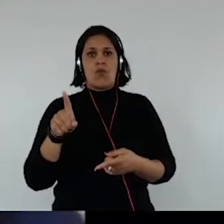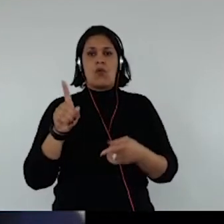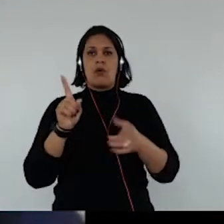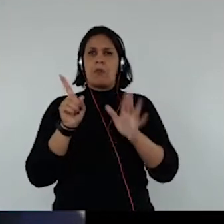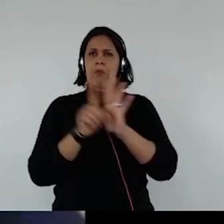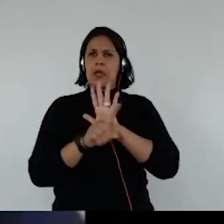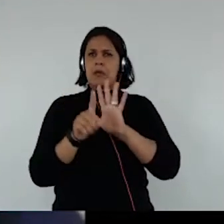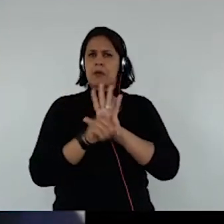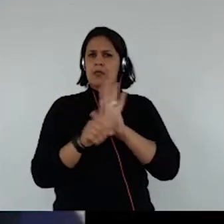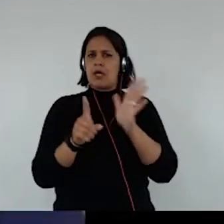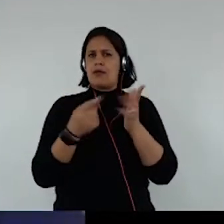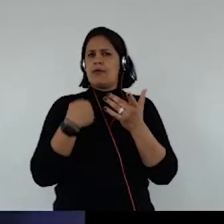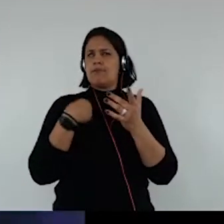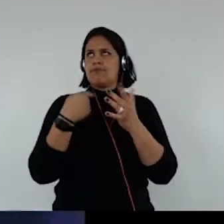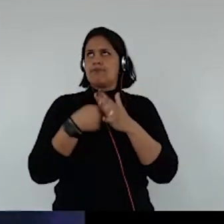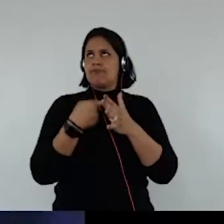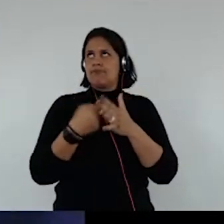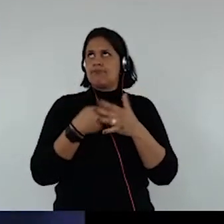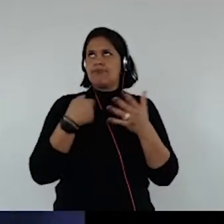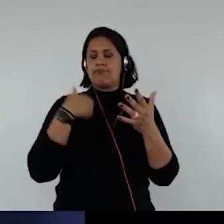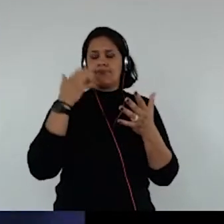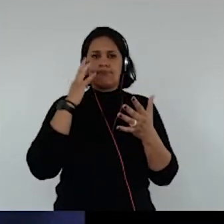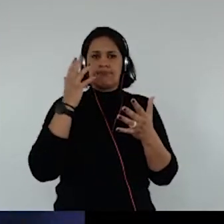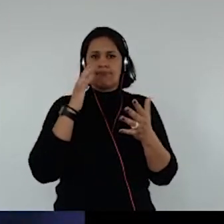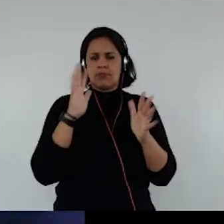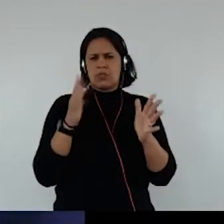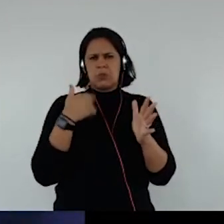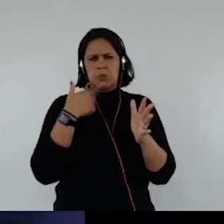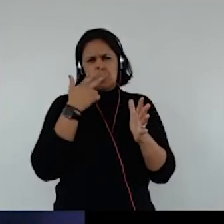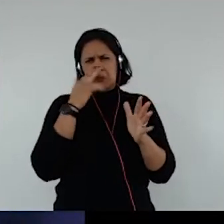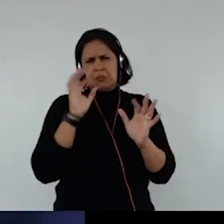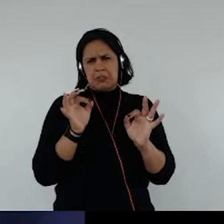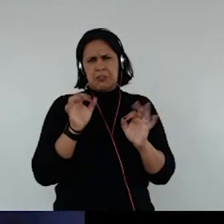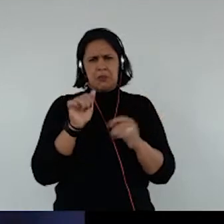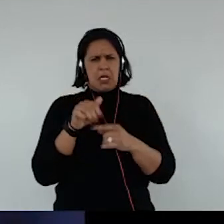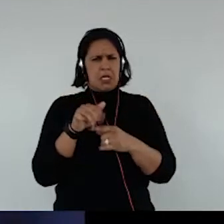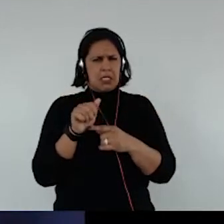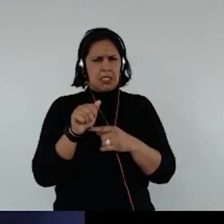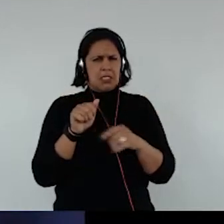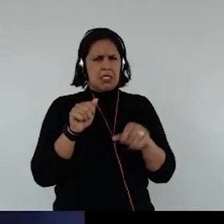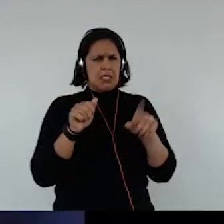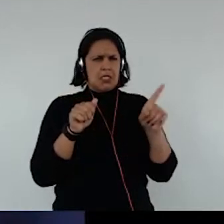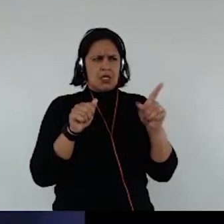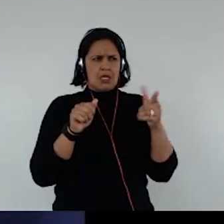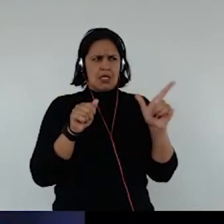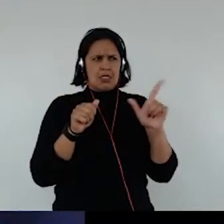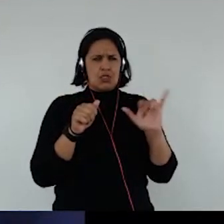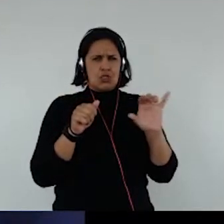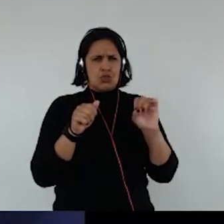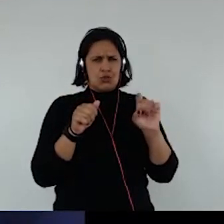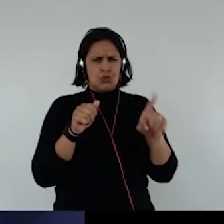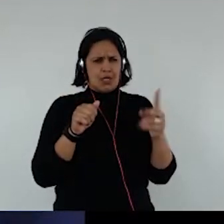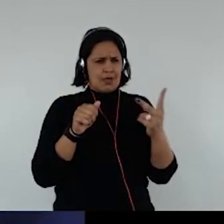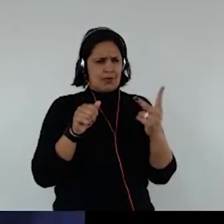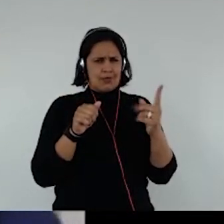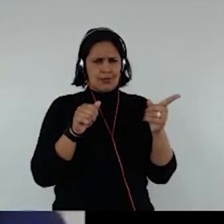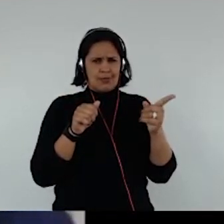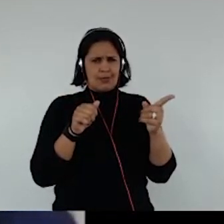indagar, e me parece que a doutora Ana Frazão e o doutor José Roberto aqui, com